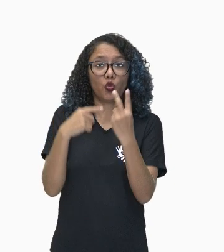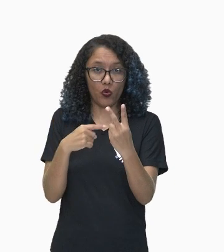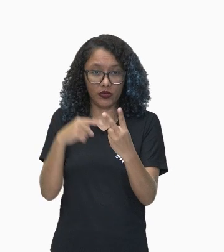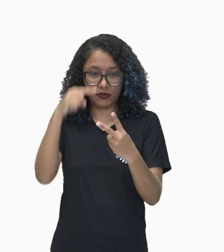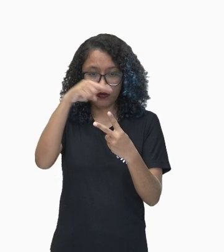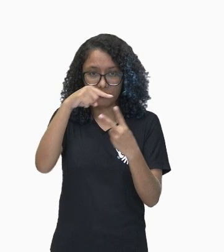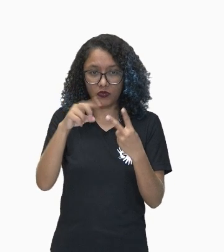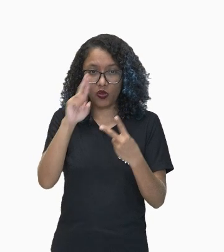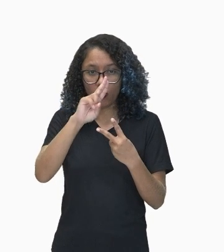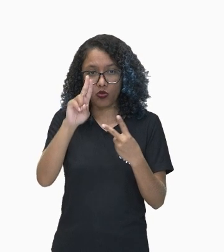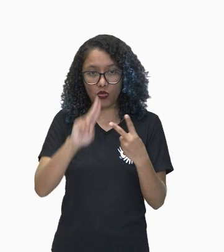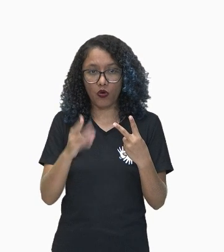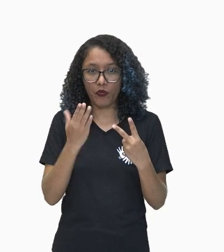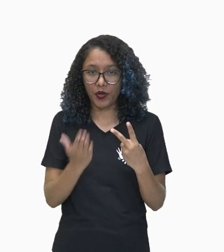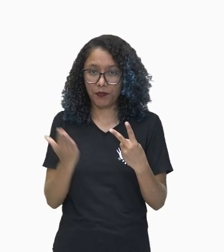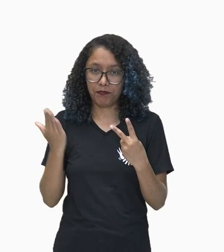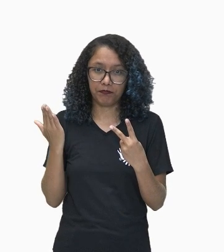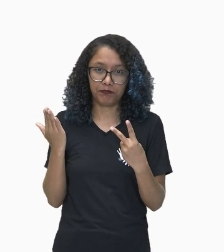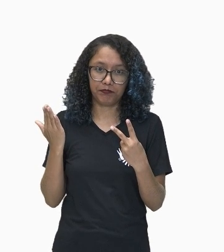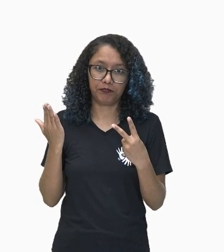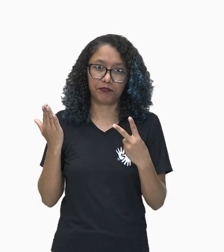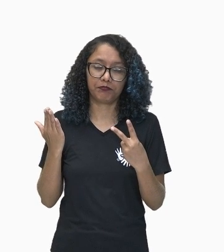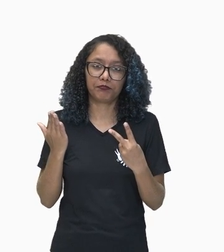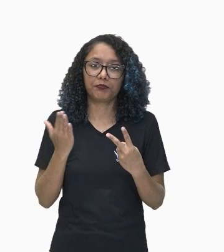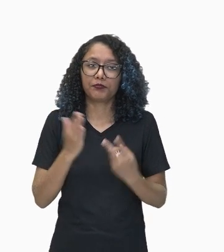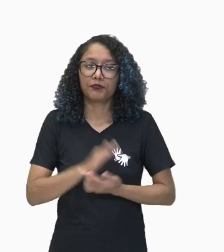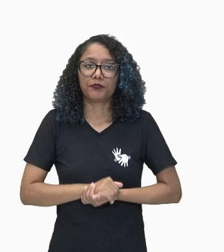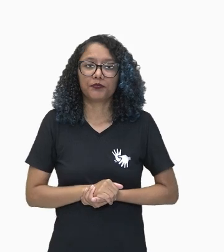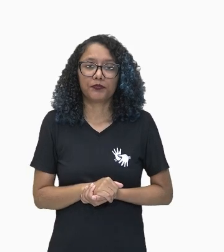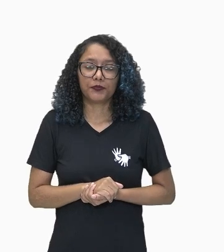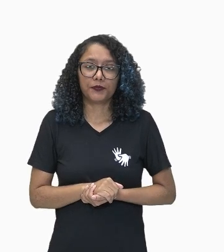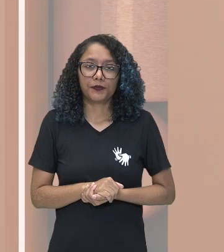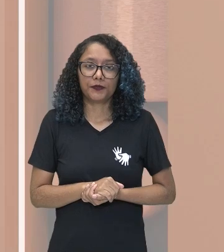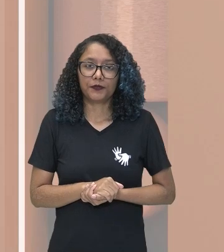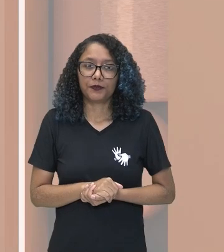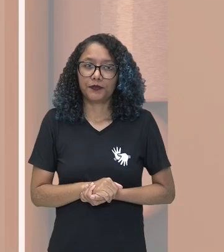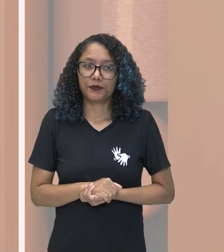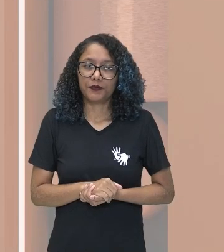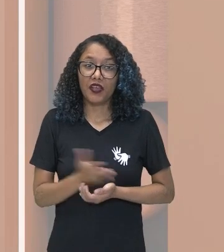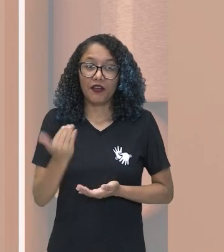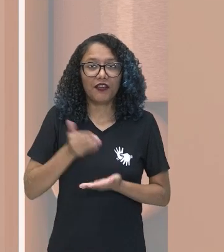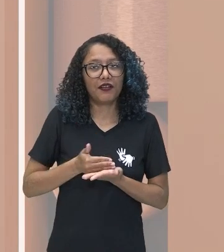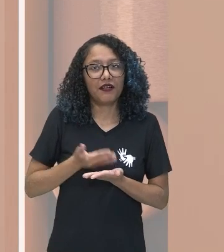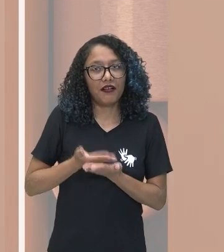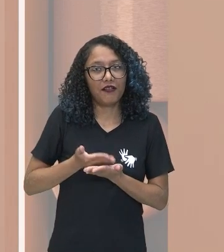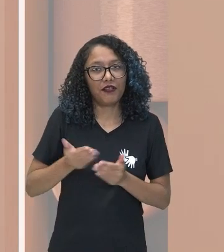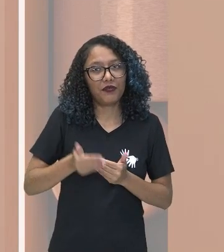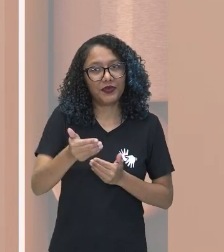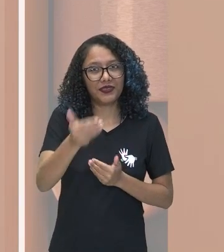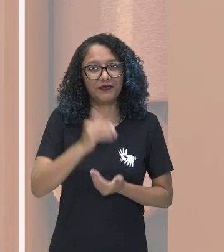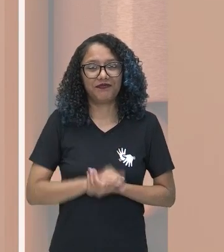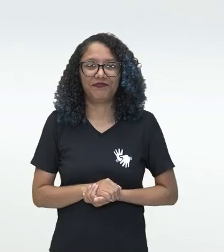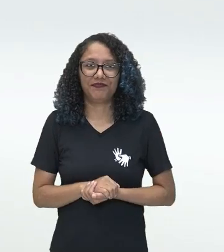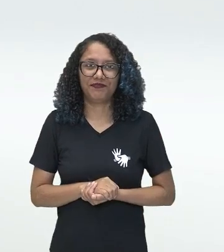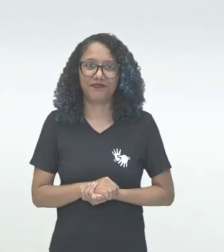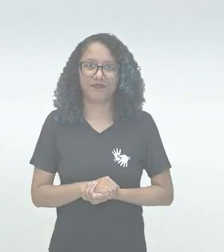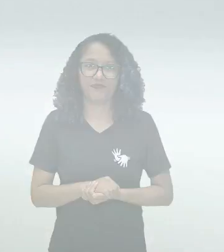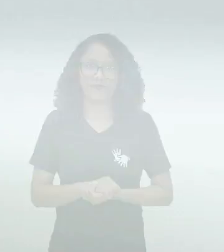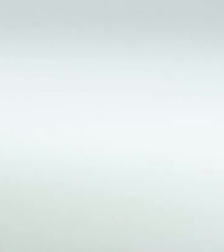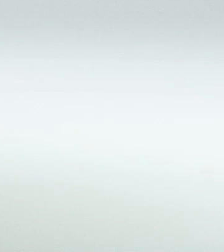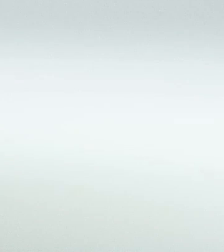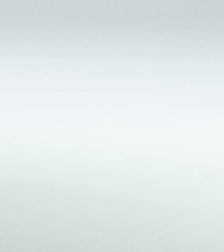África setentrional e África subsaariana. Então, vamos agora para o momento da nossa aula.